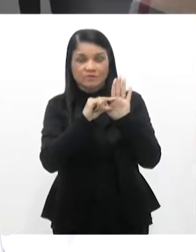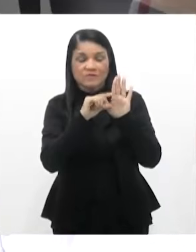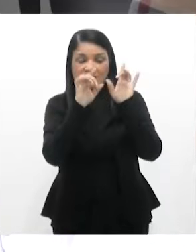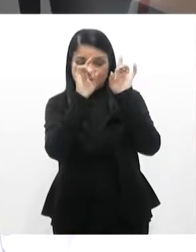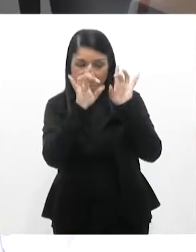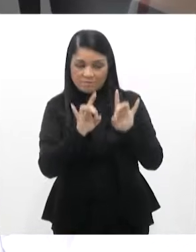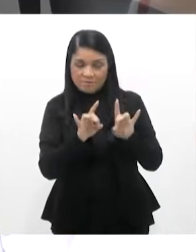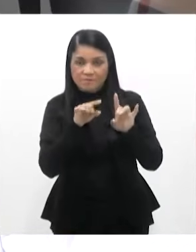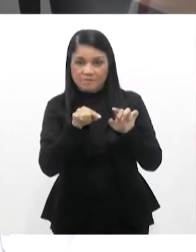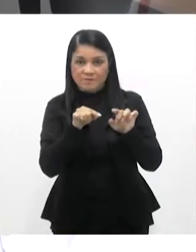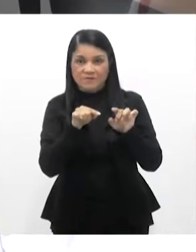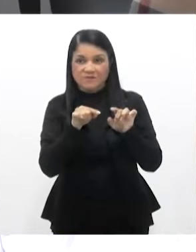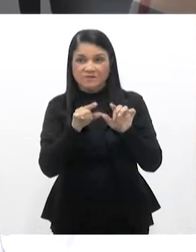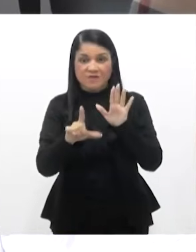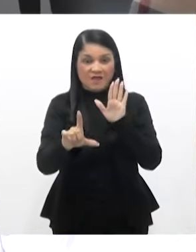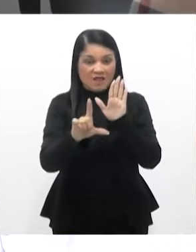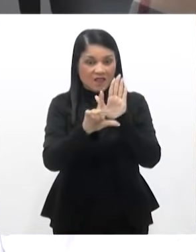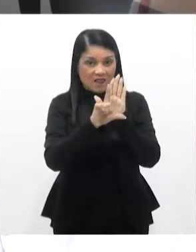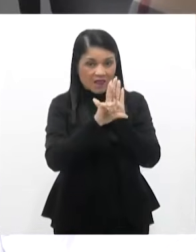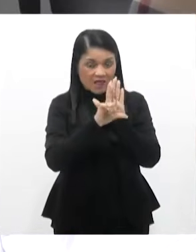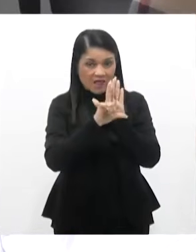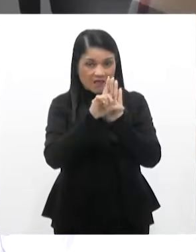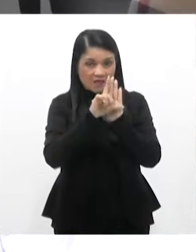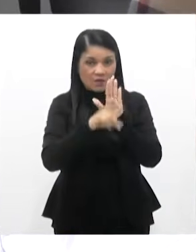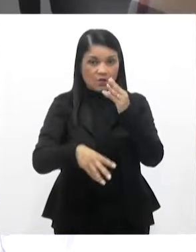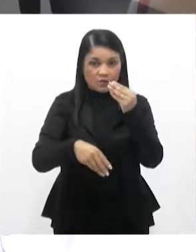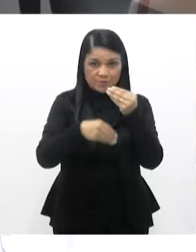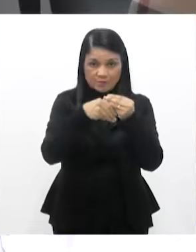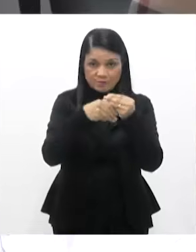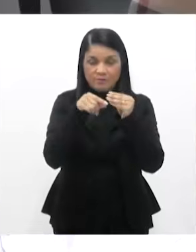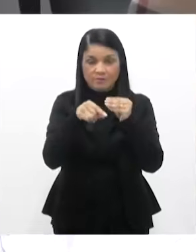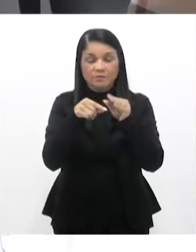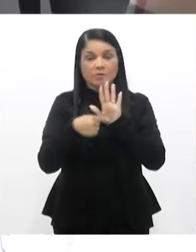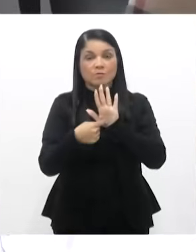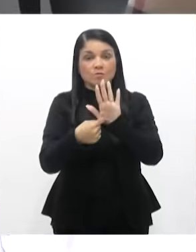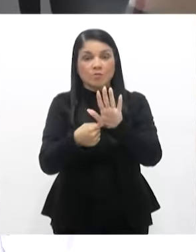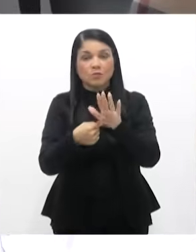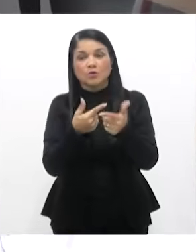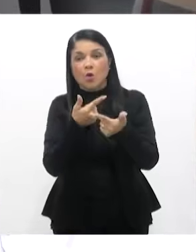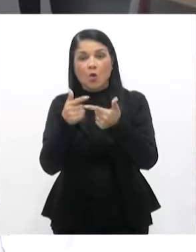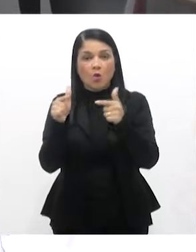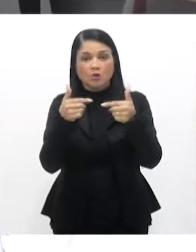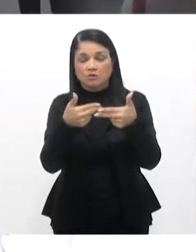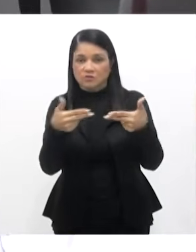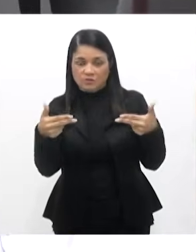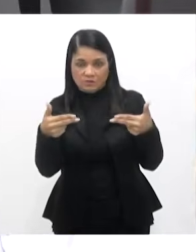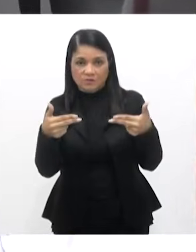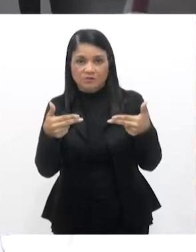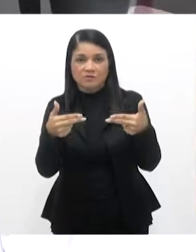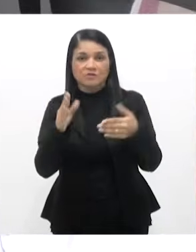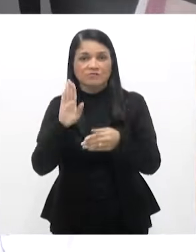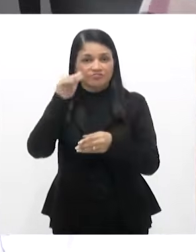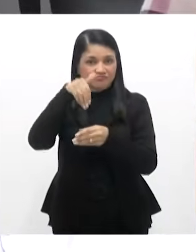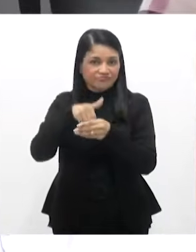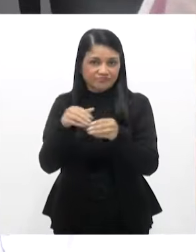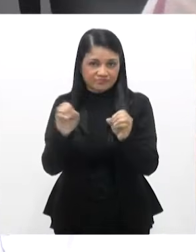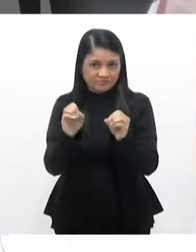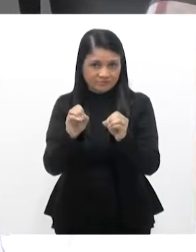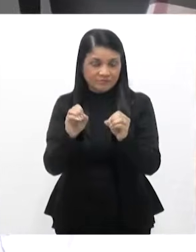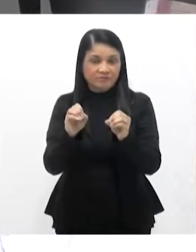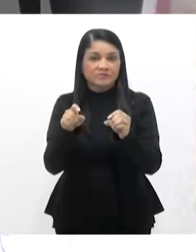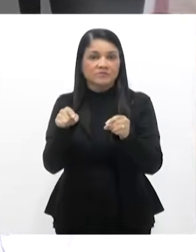especificamente, ele fala: lei complementar estabelecerá outros casos de inelegibilidade e os prazos de